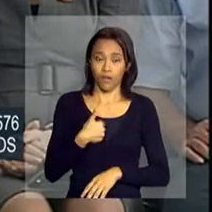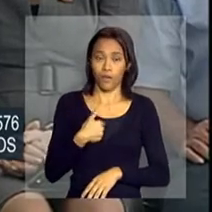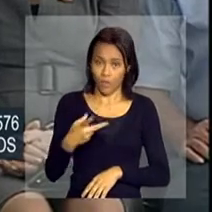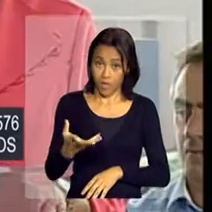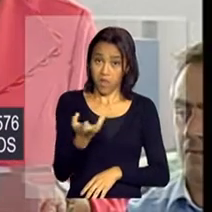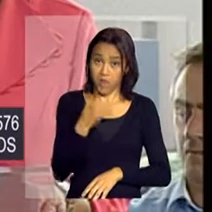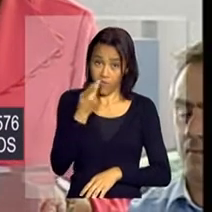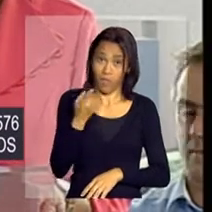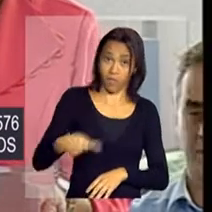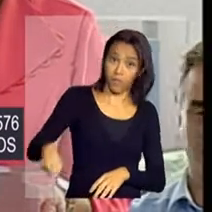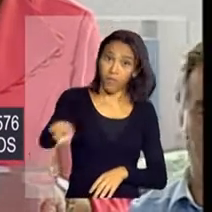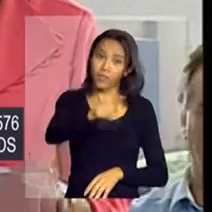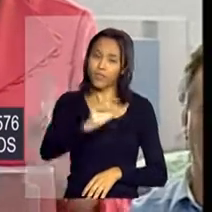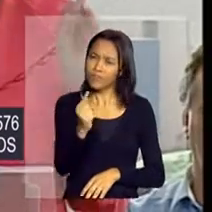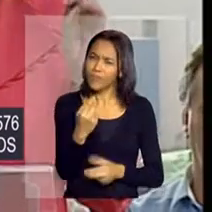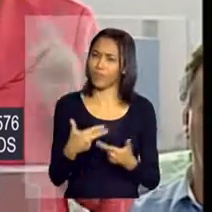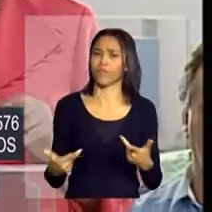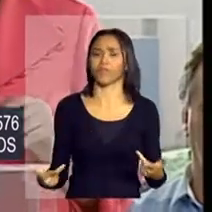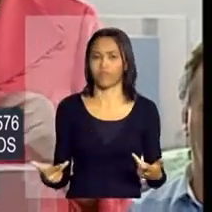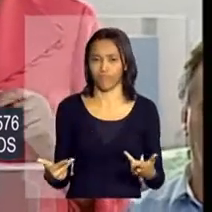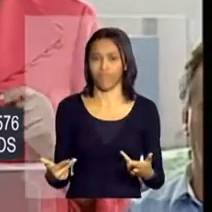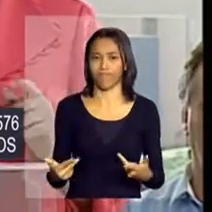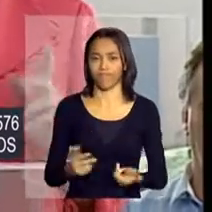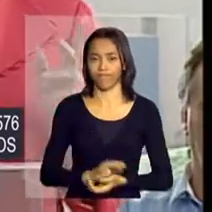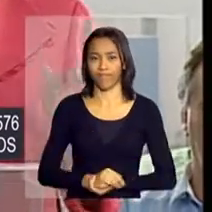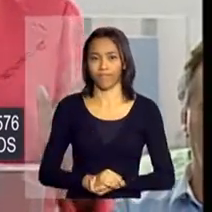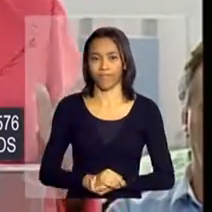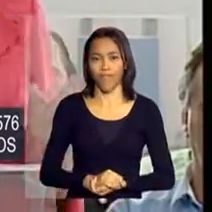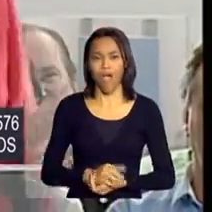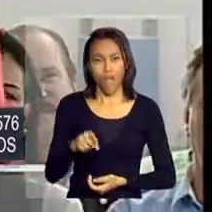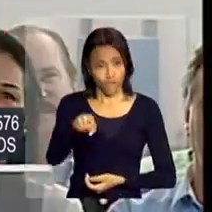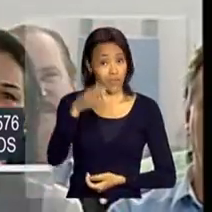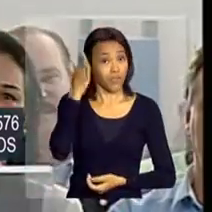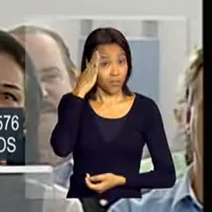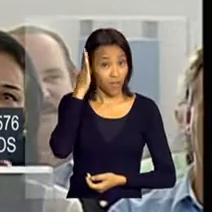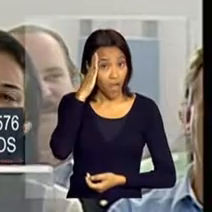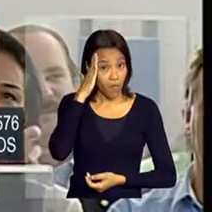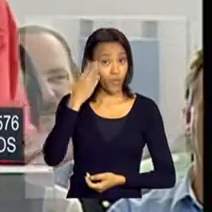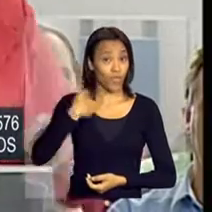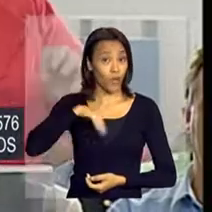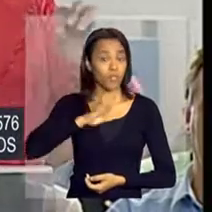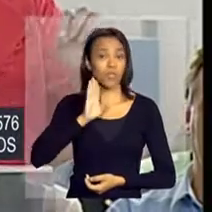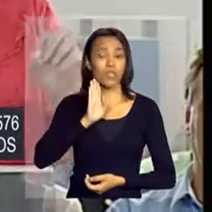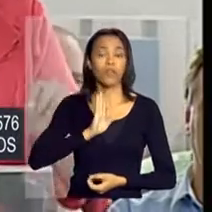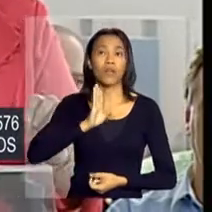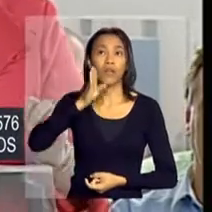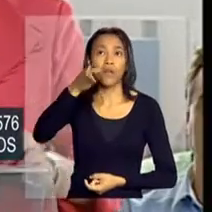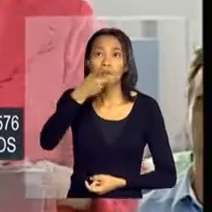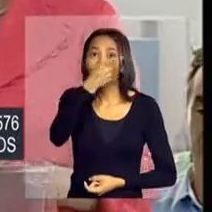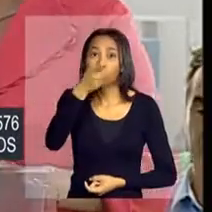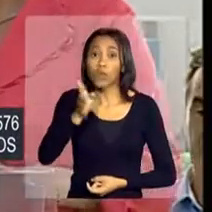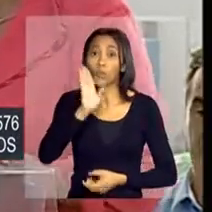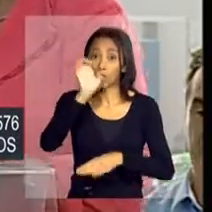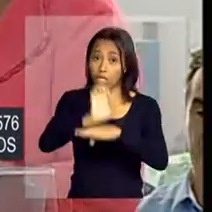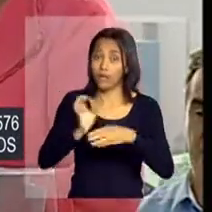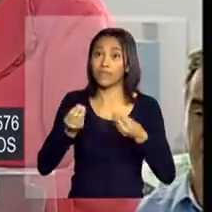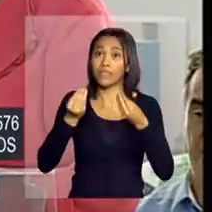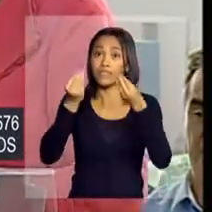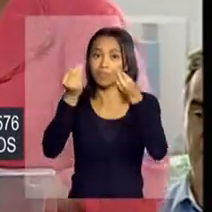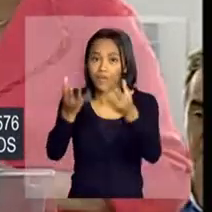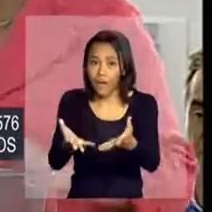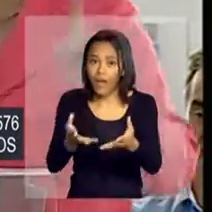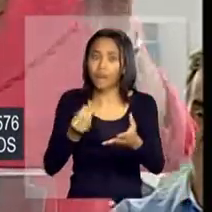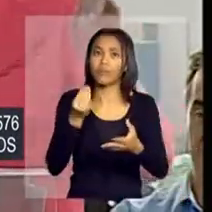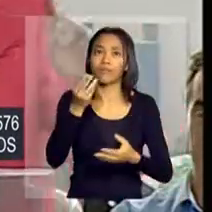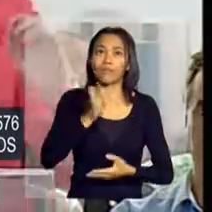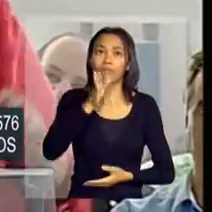dizer para vocês uma coisa. Você sabe que a gente vai no estado entregar uma coisa e é da vida